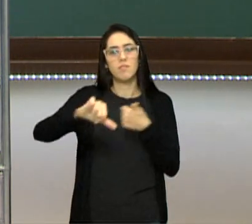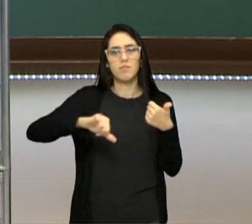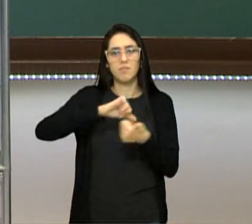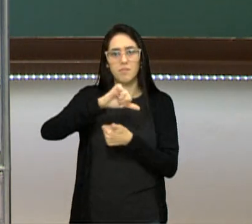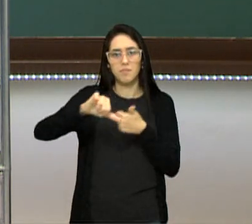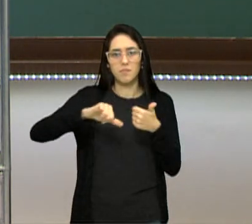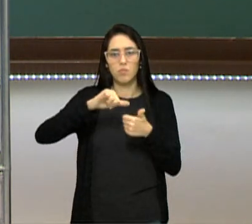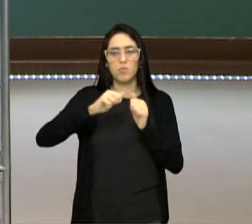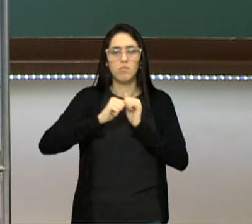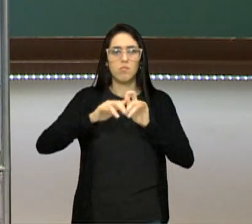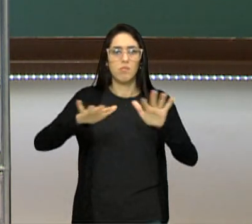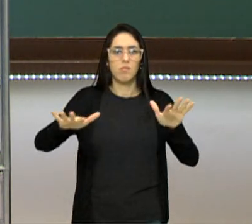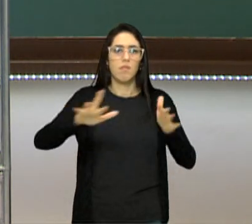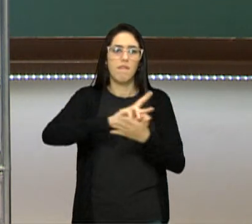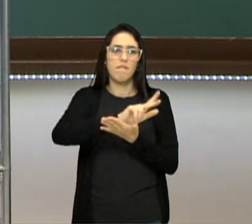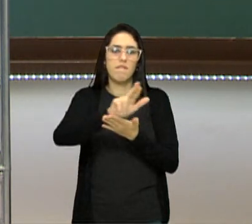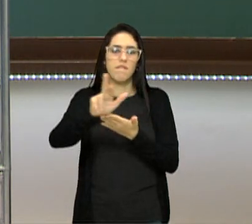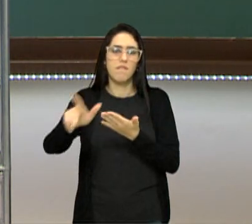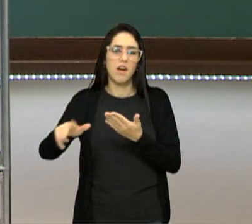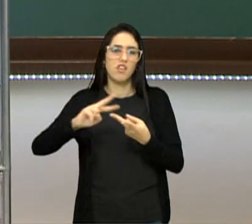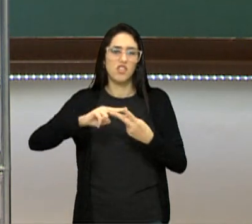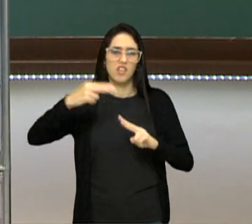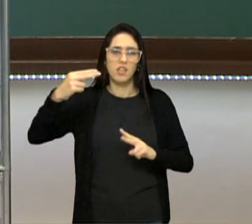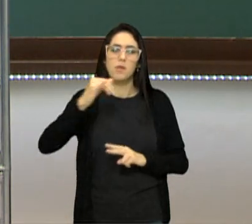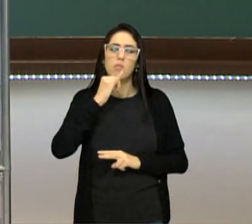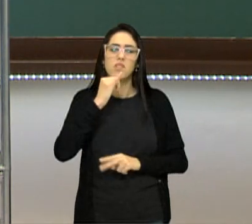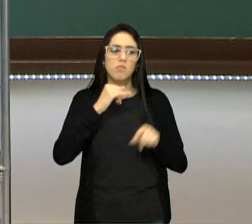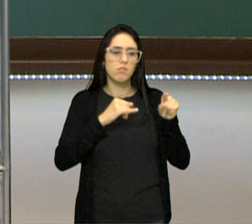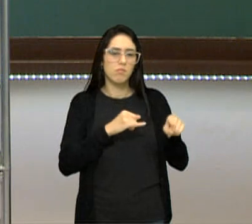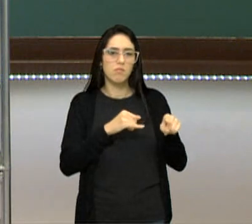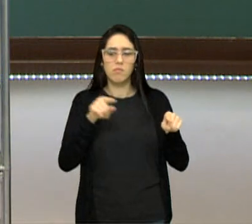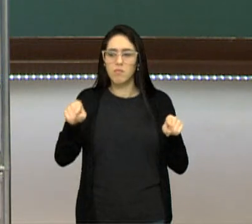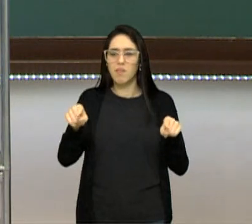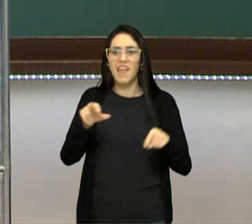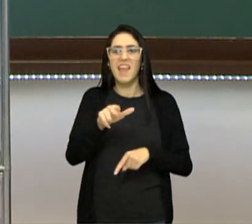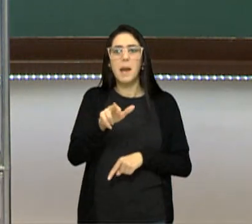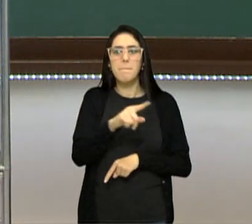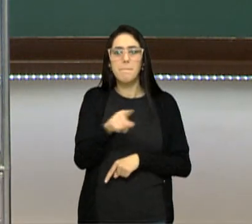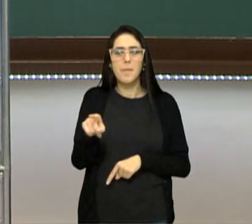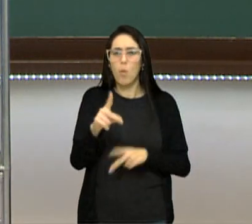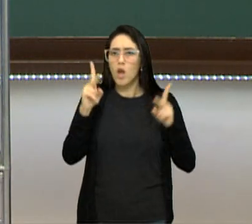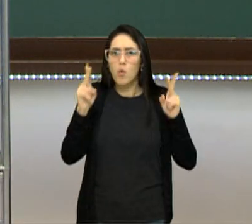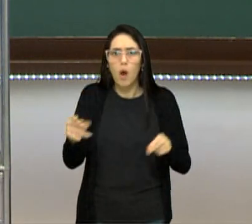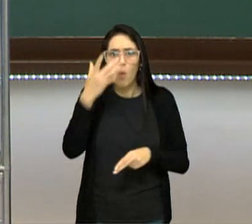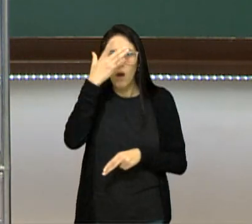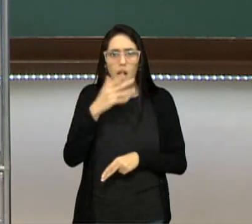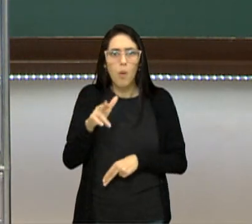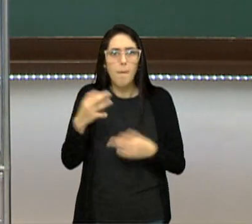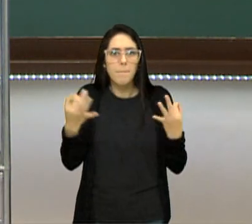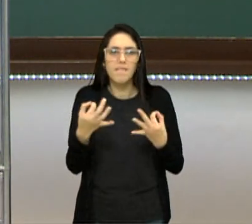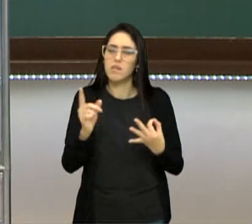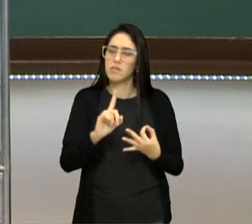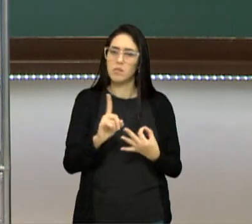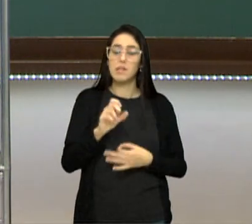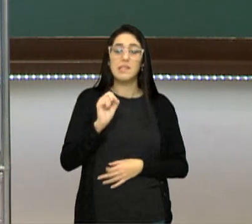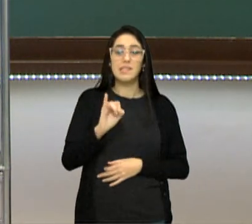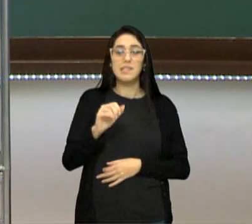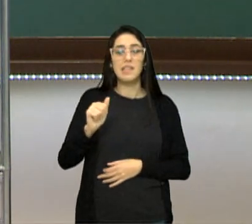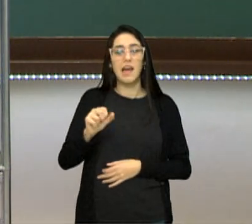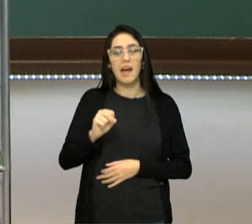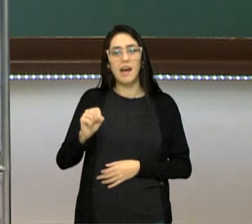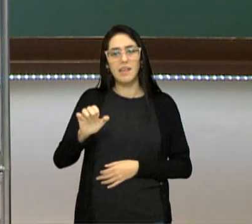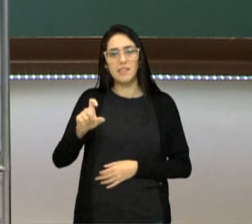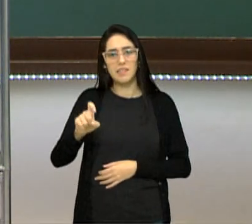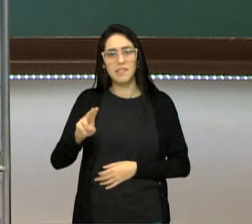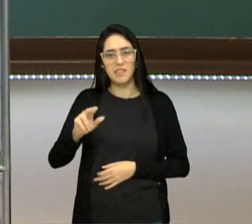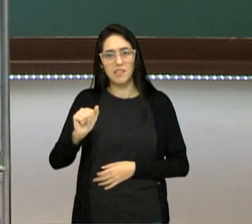Tá? Então, nunca um irmão vai ser igual ao outro a partir daquilo ali. Já na assexuada, o que acontece? São cópias